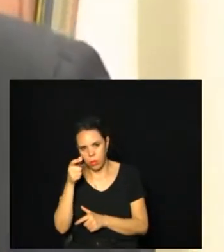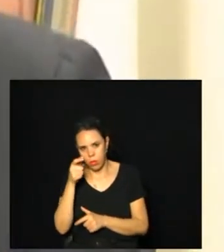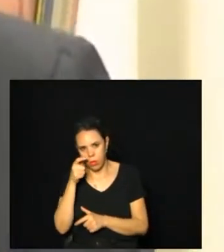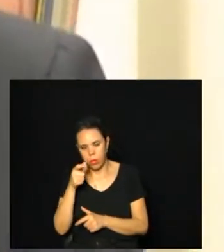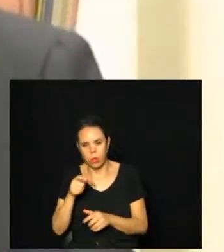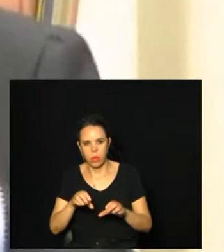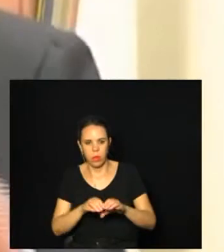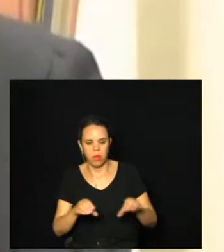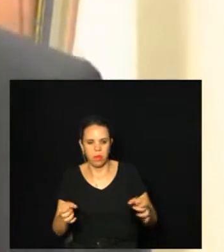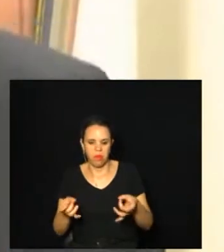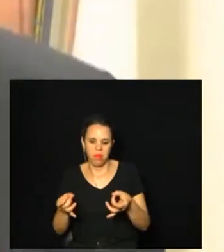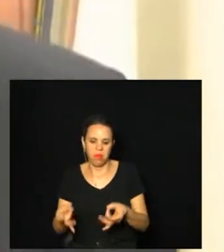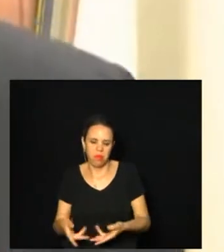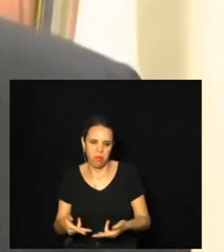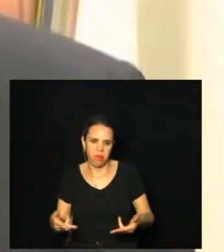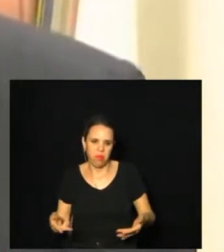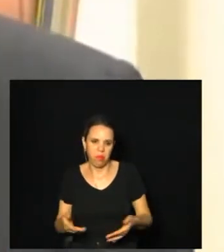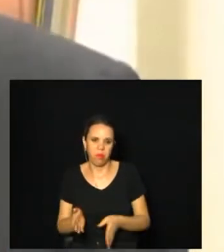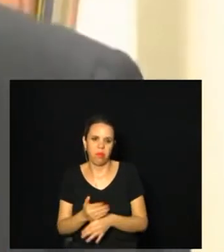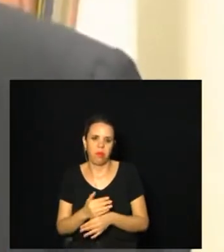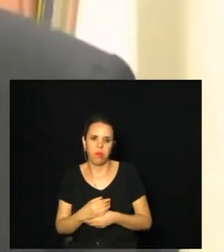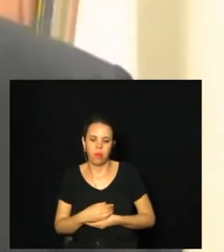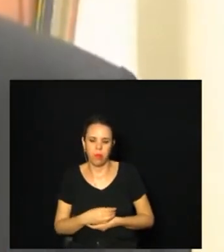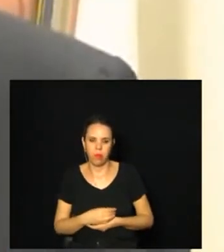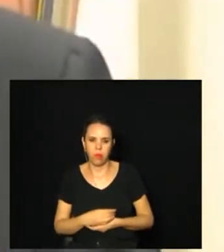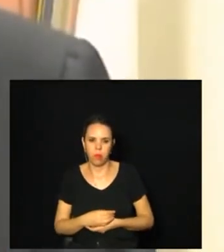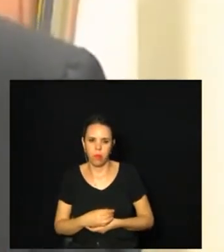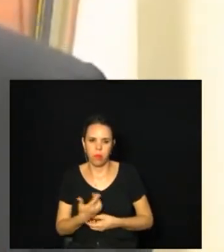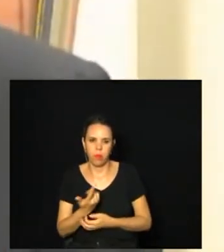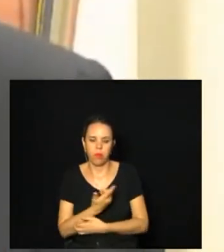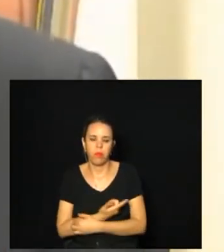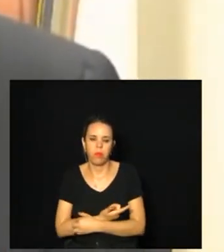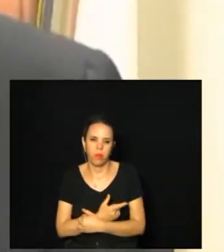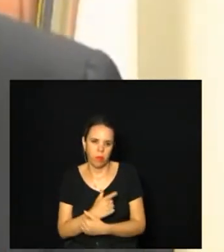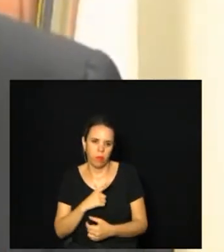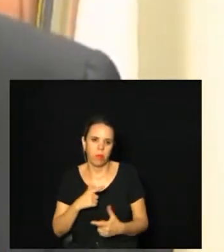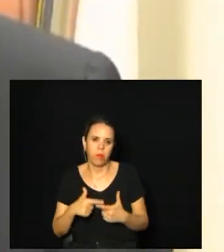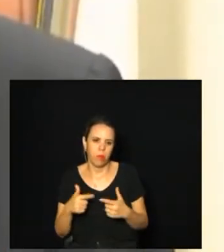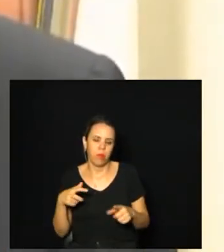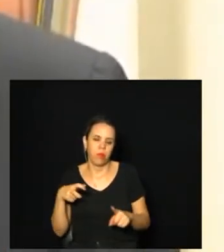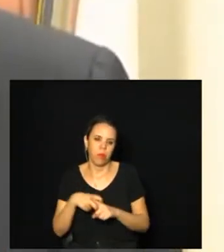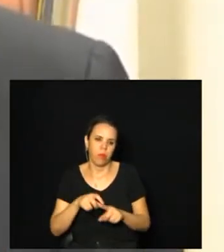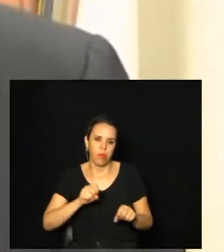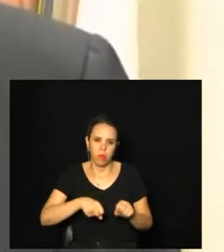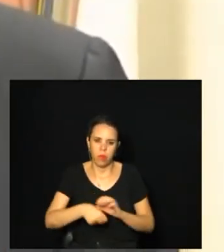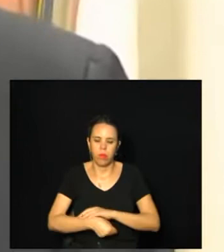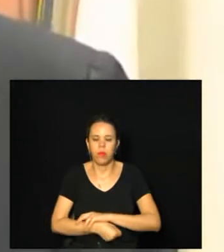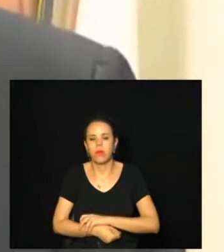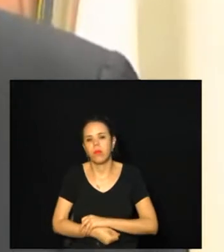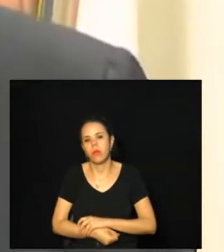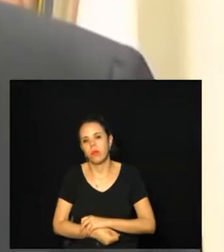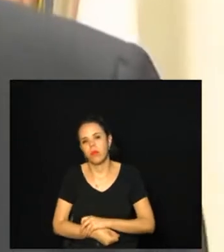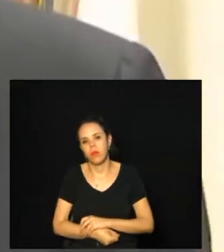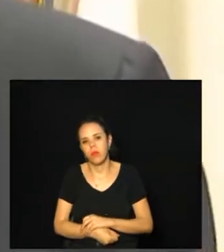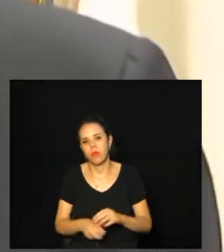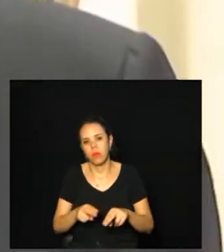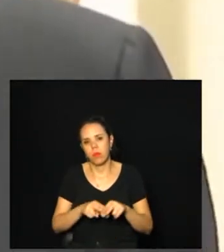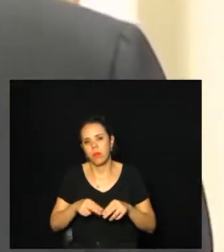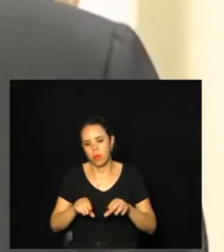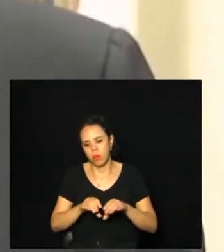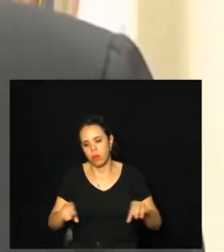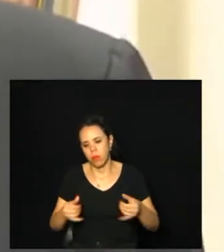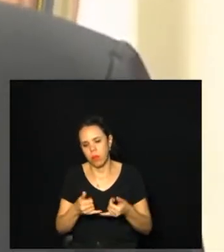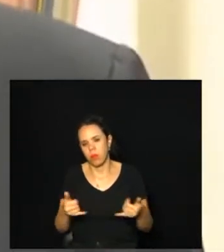cabos caídos, soltos. Já houve acidente com um motociclista por conta de um cabo